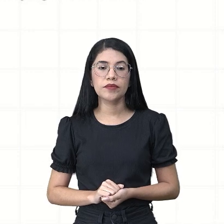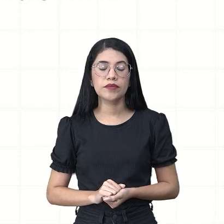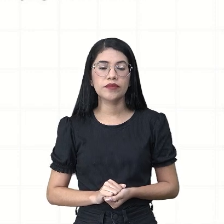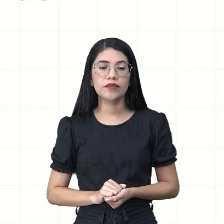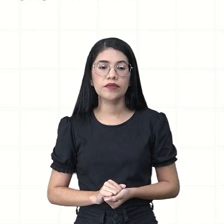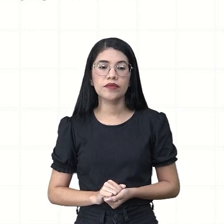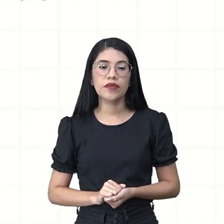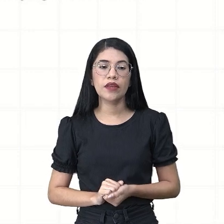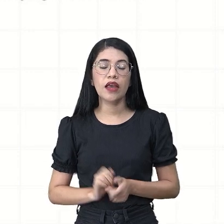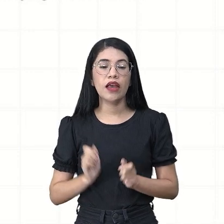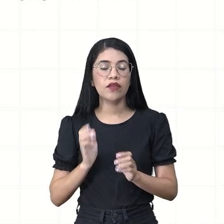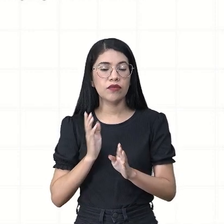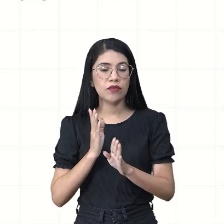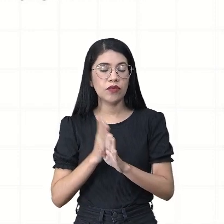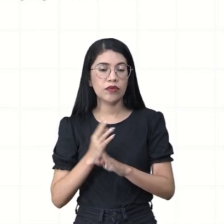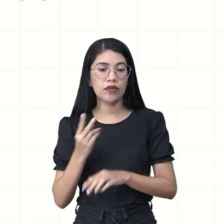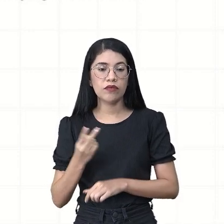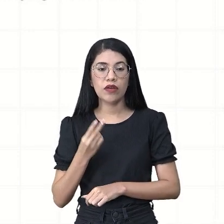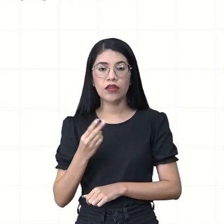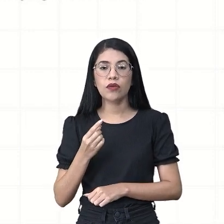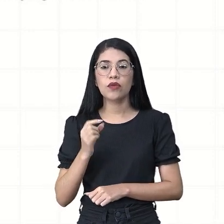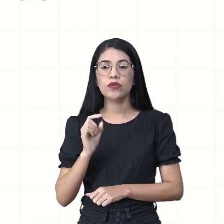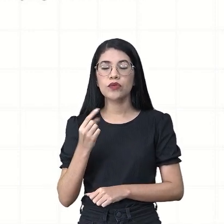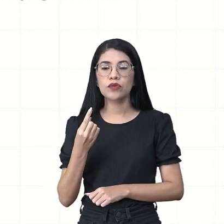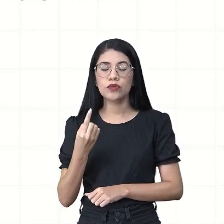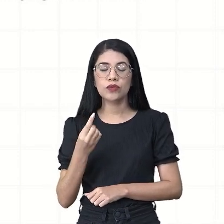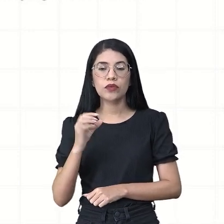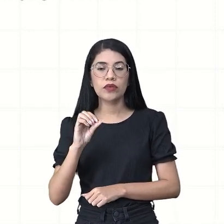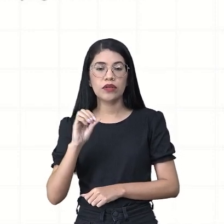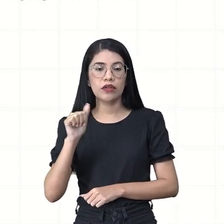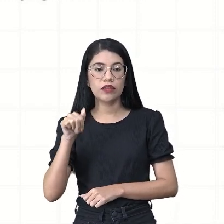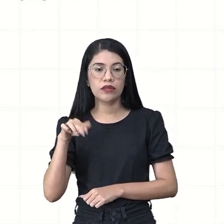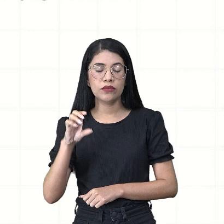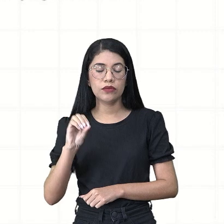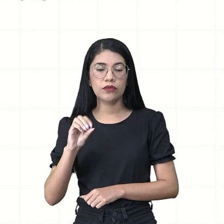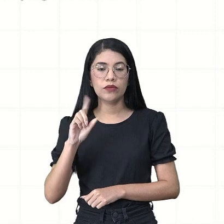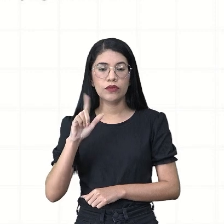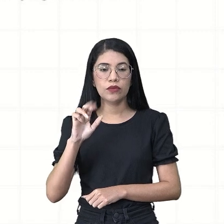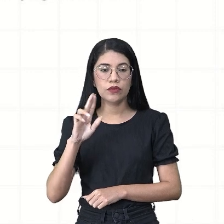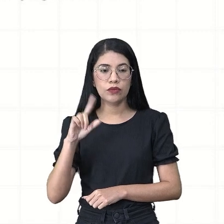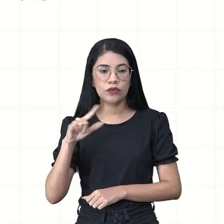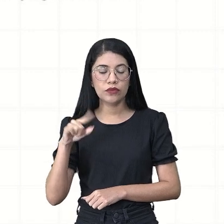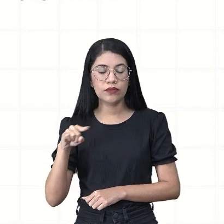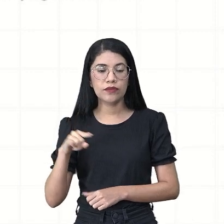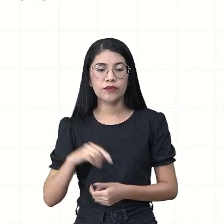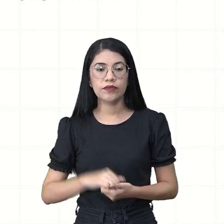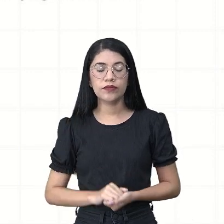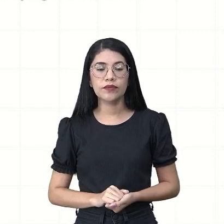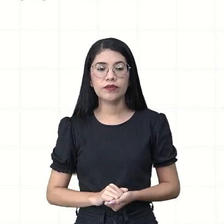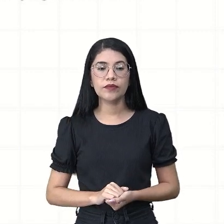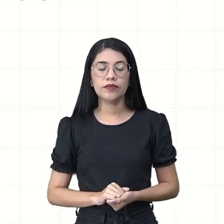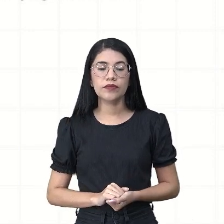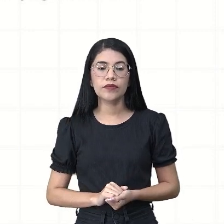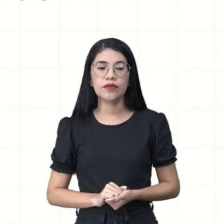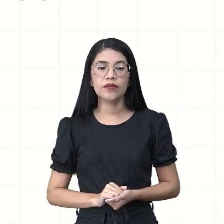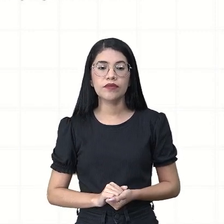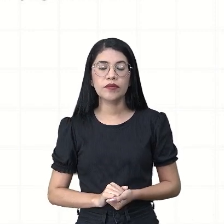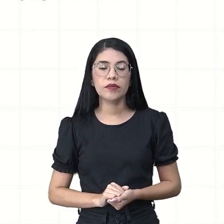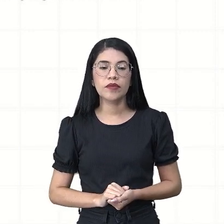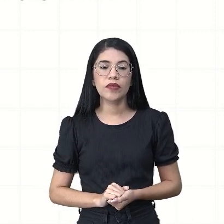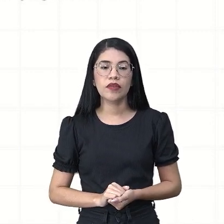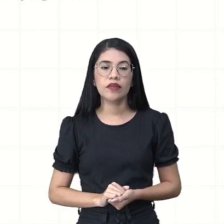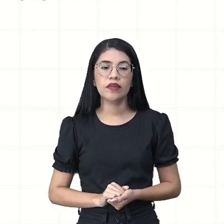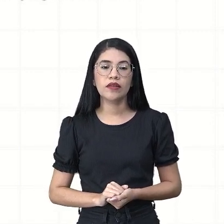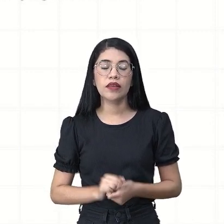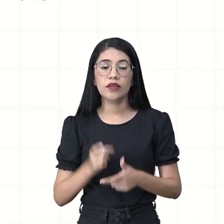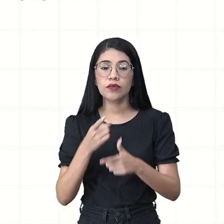vou saber quanto é que tem 1 ano-luz. Então fazendo essa divisão, eu vou chegar aqui que esse x